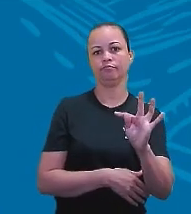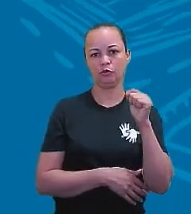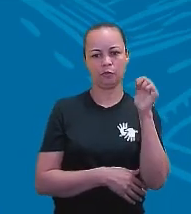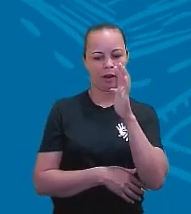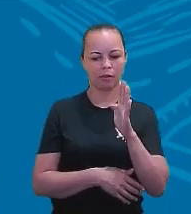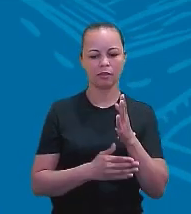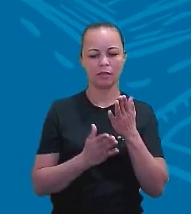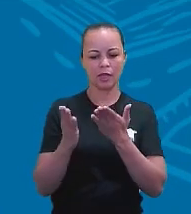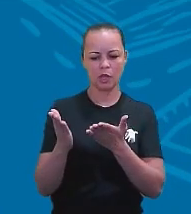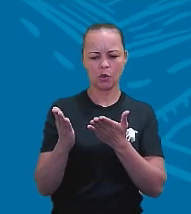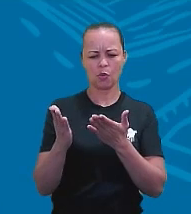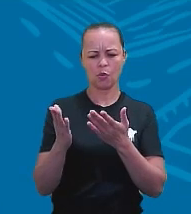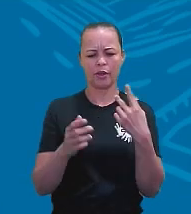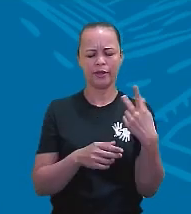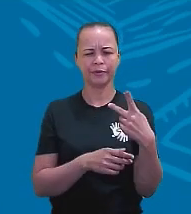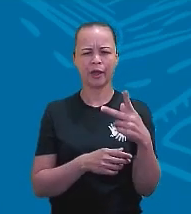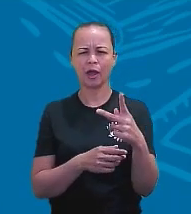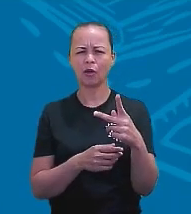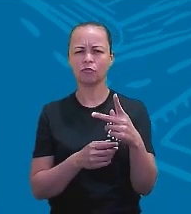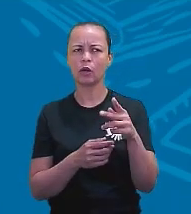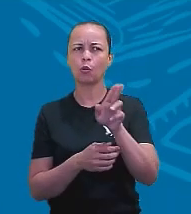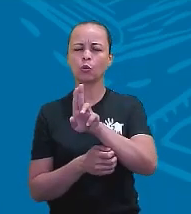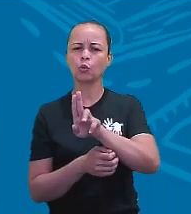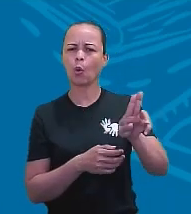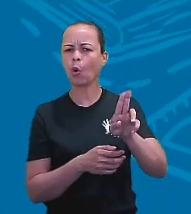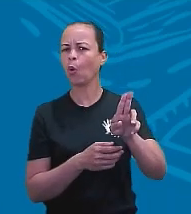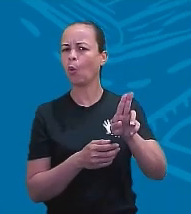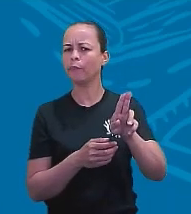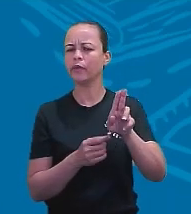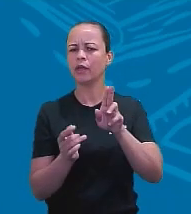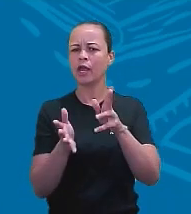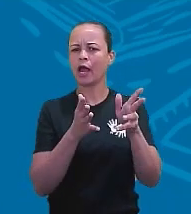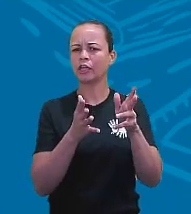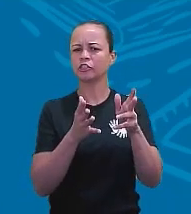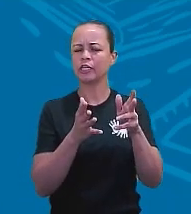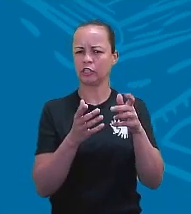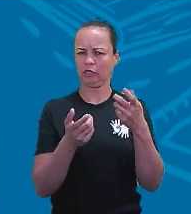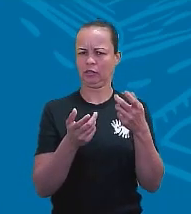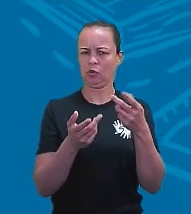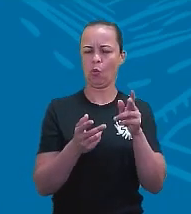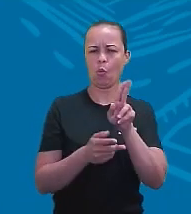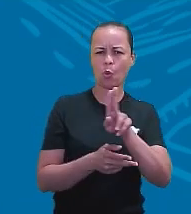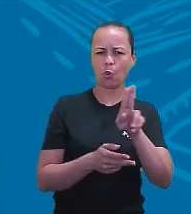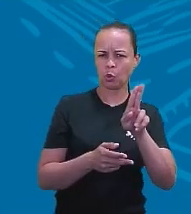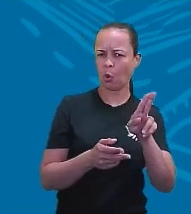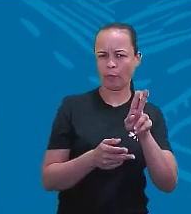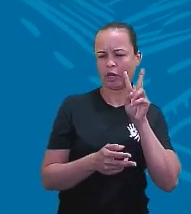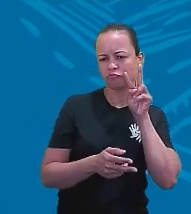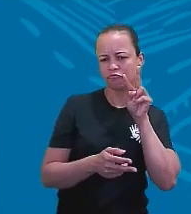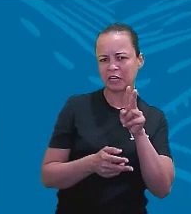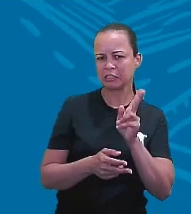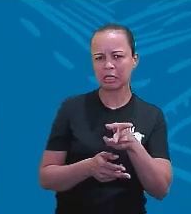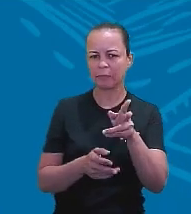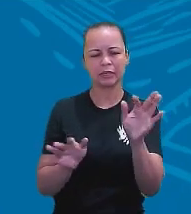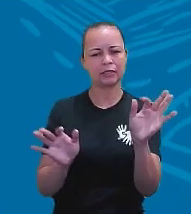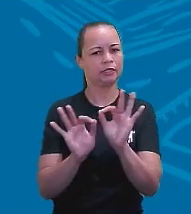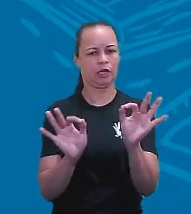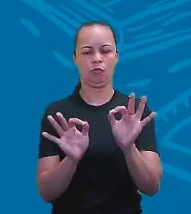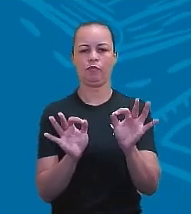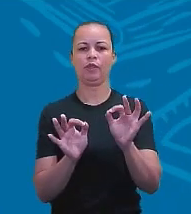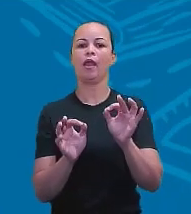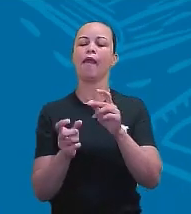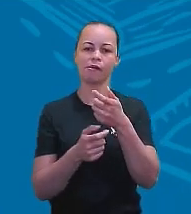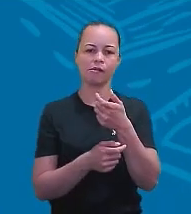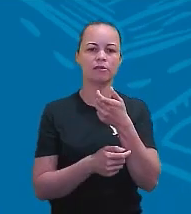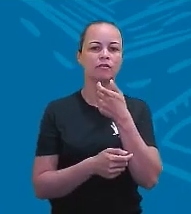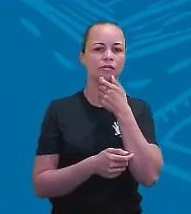nome dessa empresa, a gente já deve ter uma noção que não é um nome popular não, né, gente? Então, é uma empresa realmente